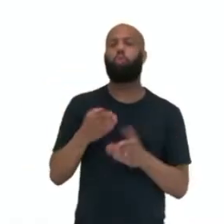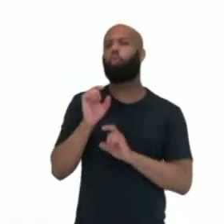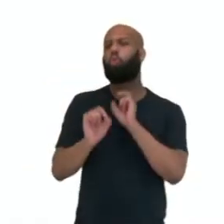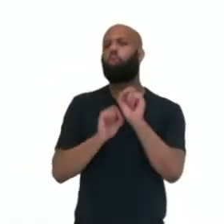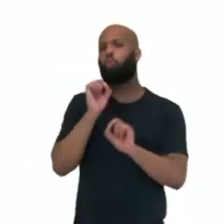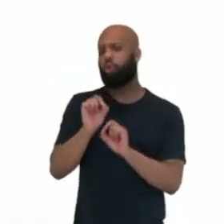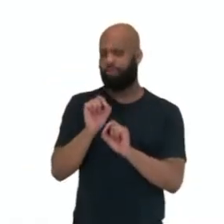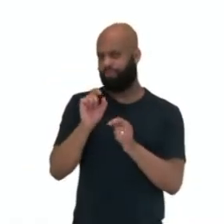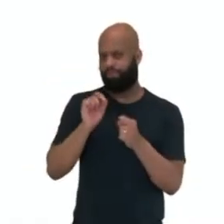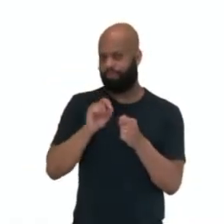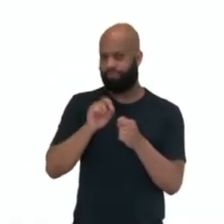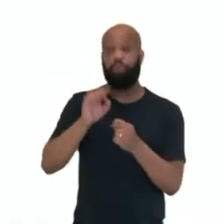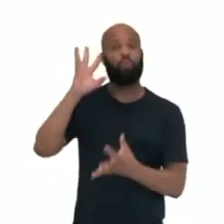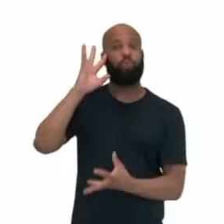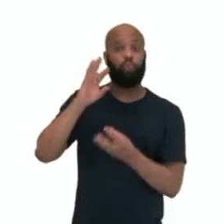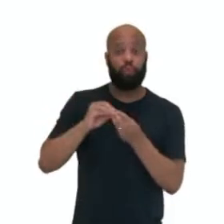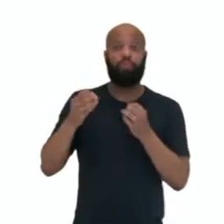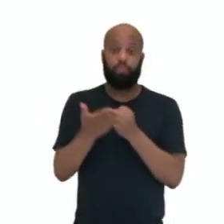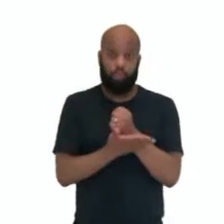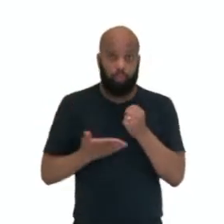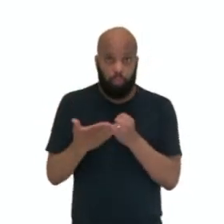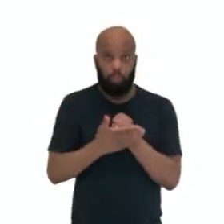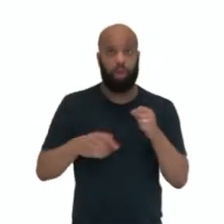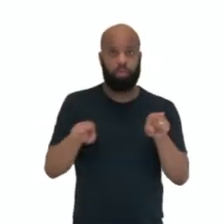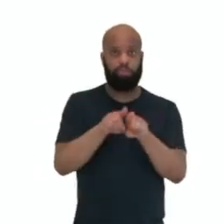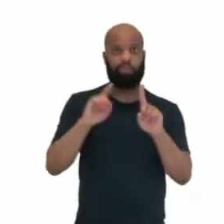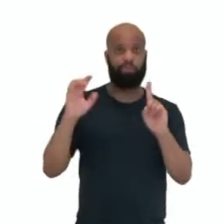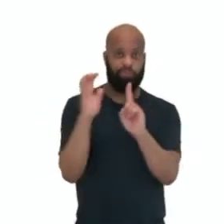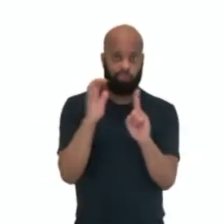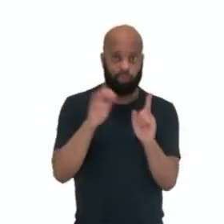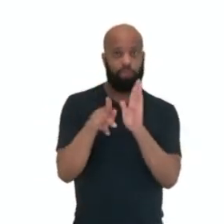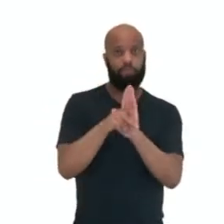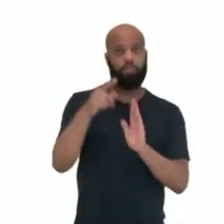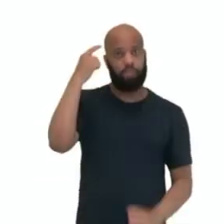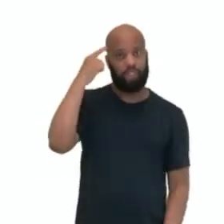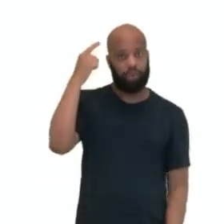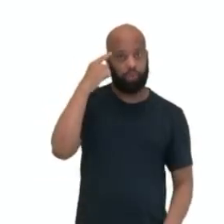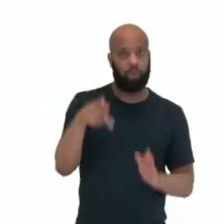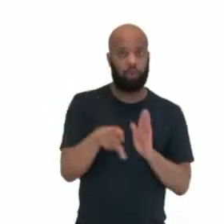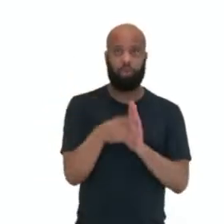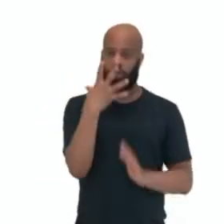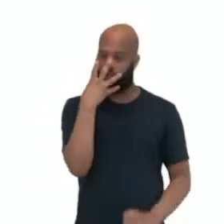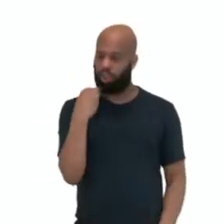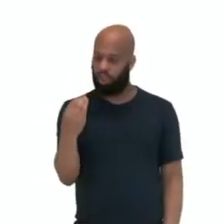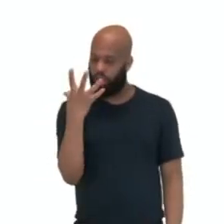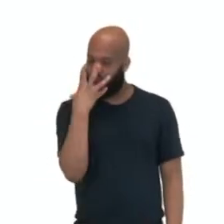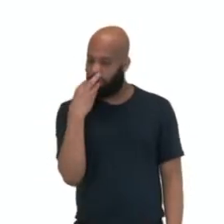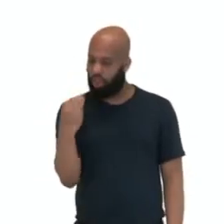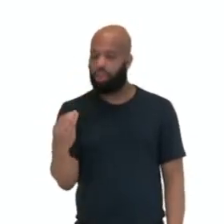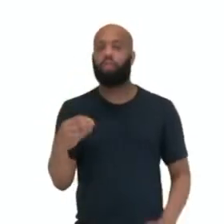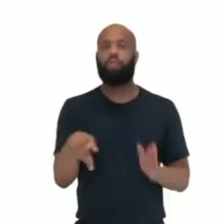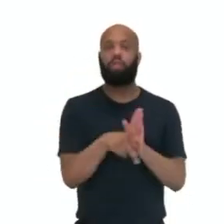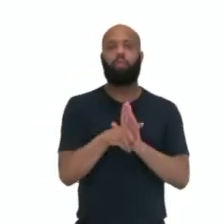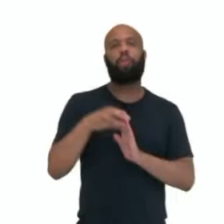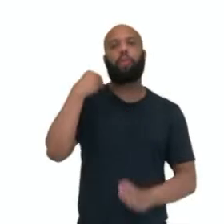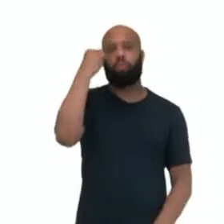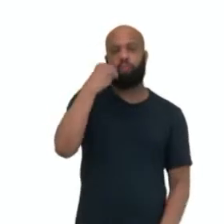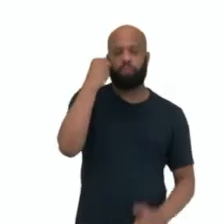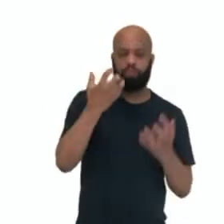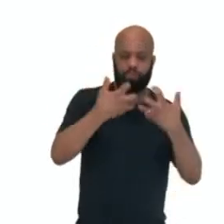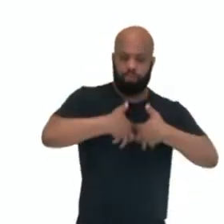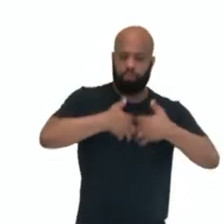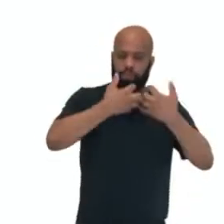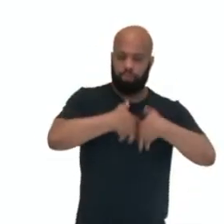vamos compreender o fundamento e influência do pensamento de Thomas Hobbes no empirismo moderno